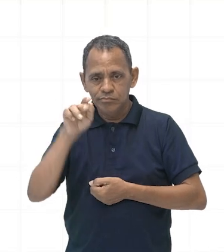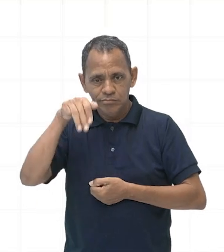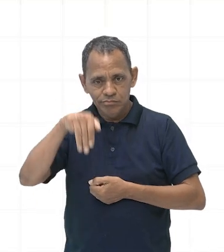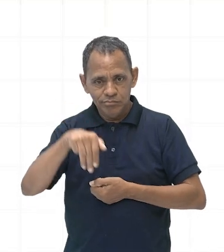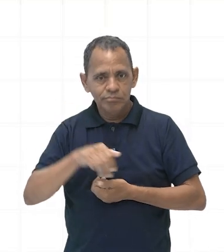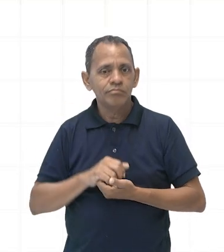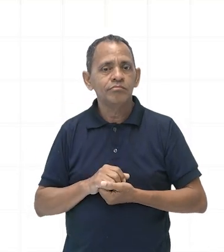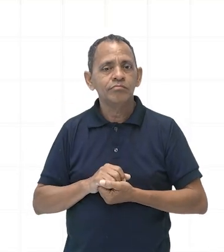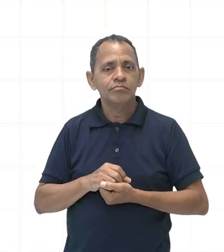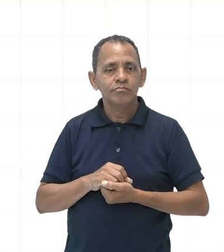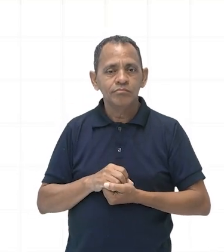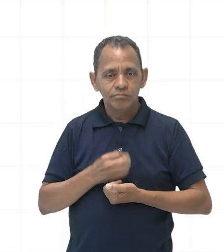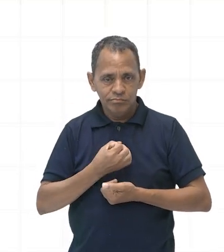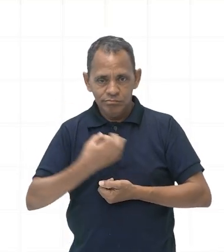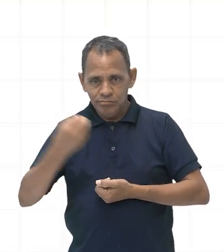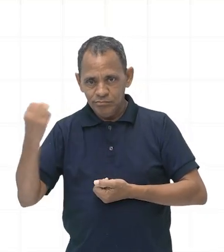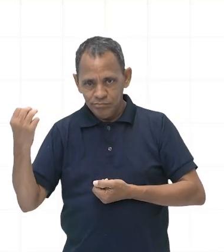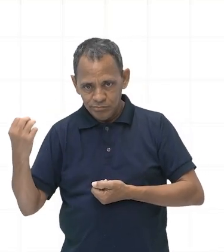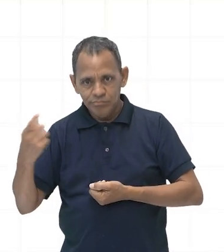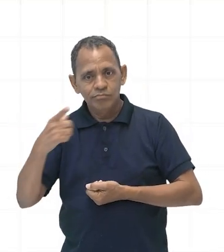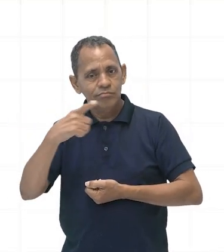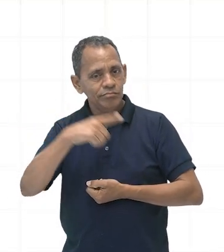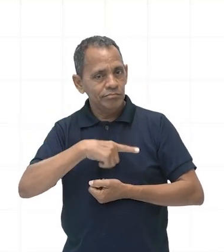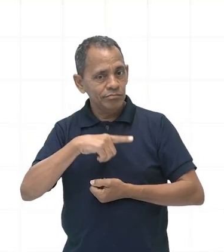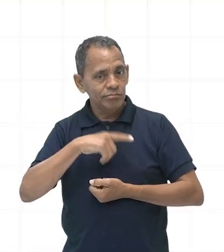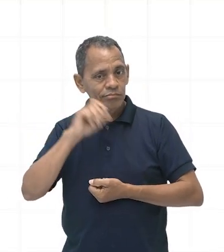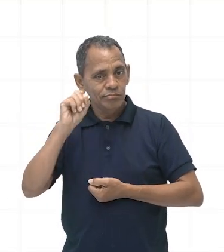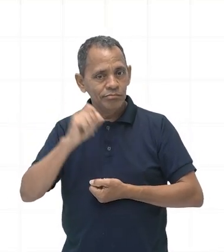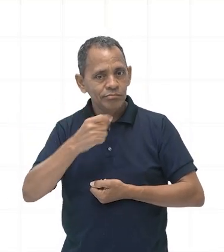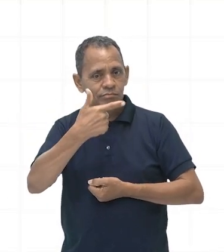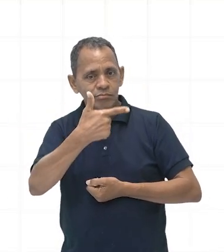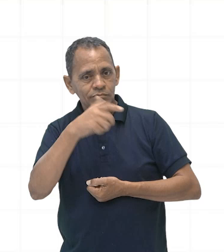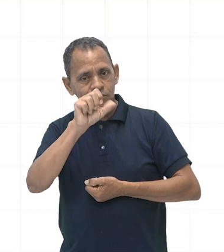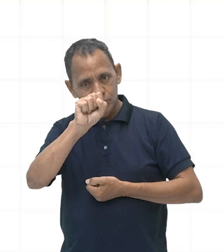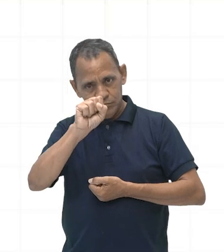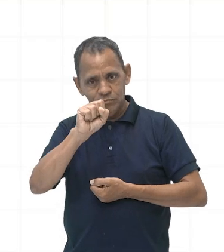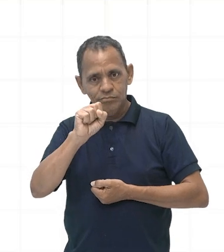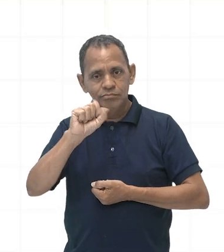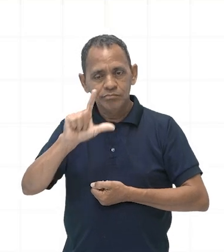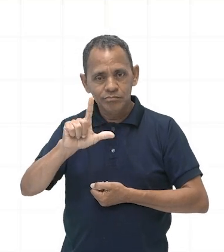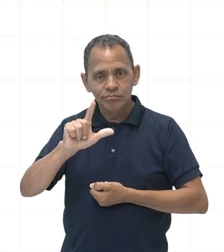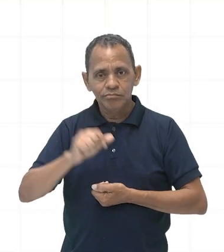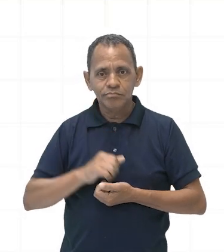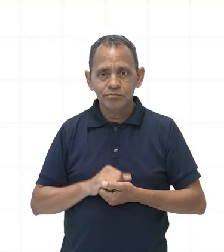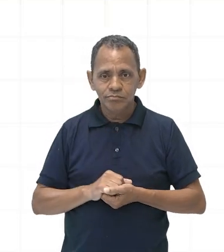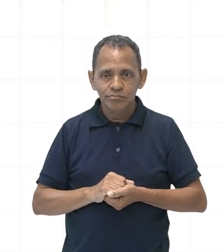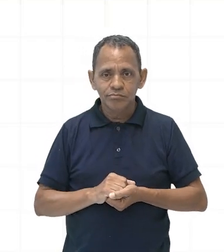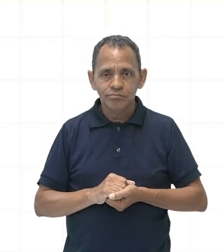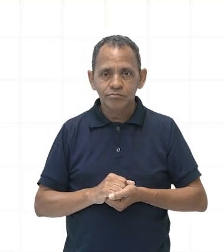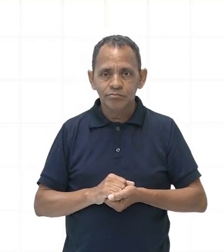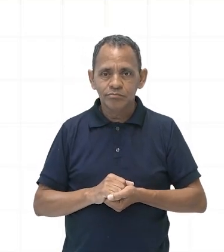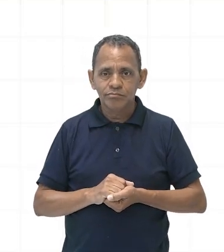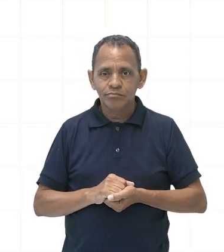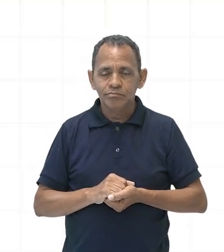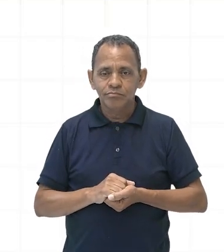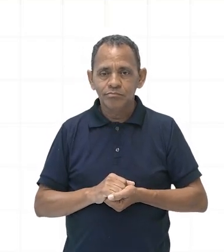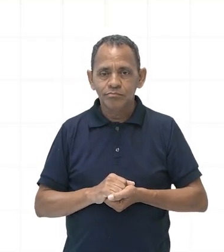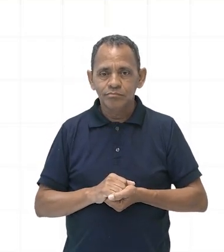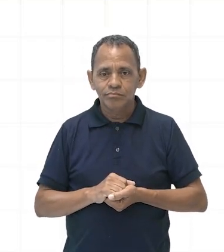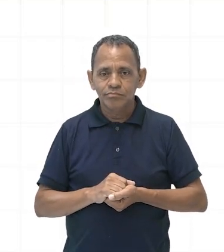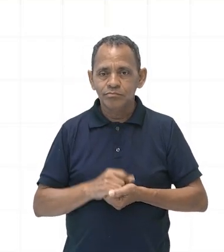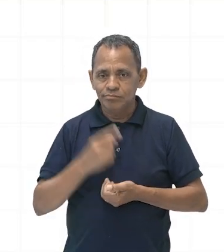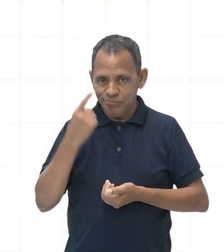percorrerá dispondo de 28 litros? Olha, mais um número aparecendo aqui. Esse 28,